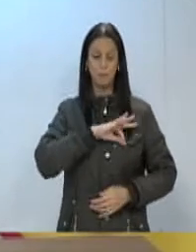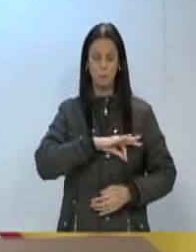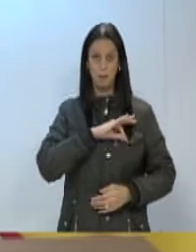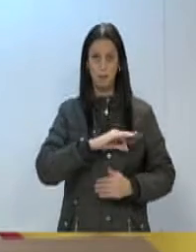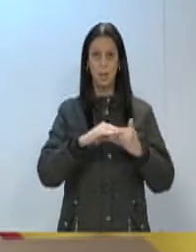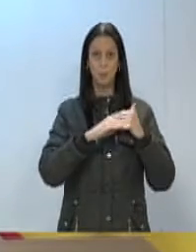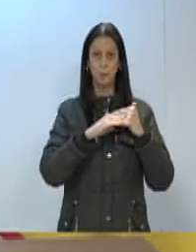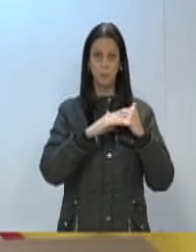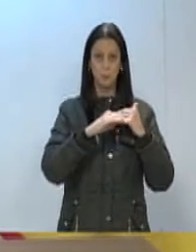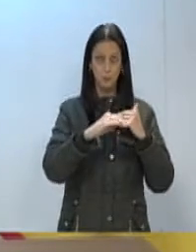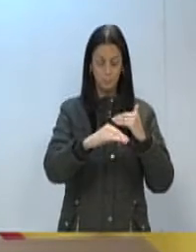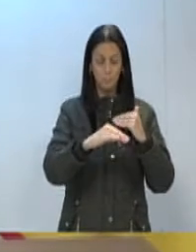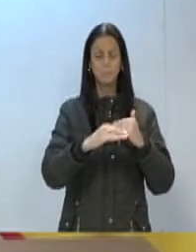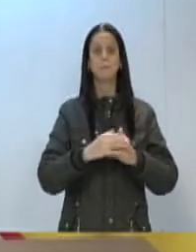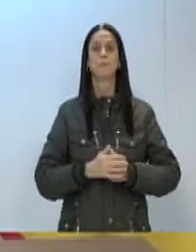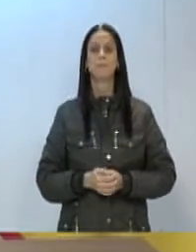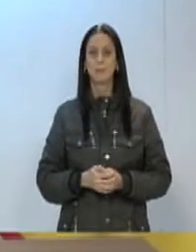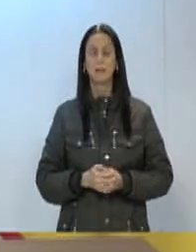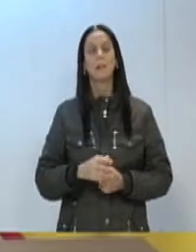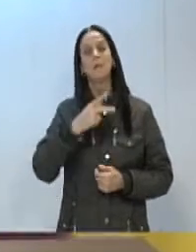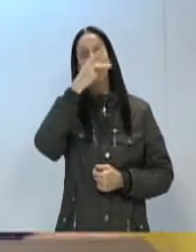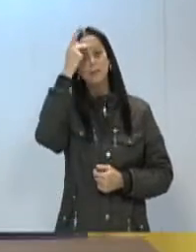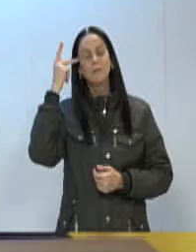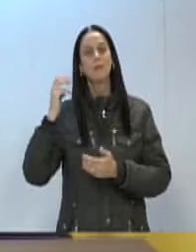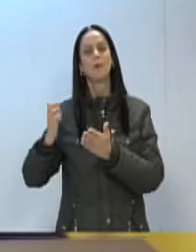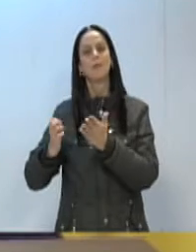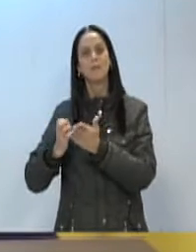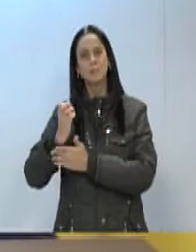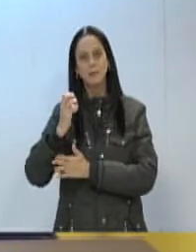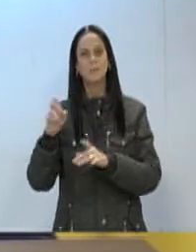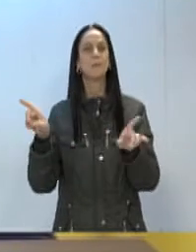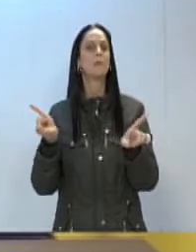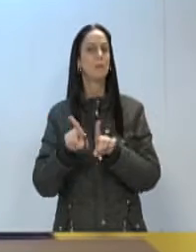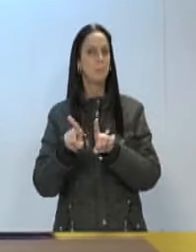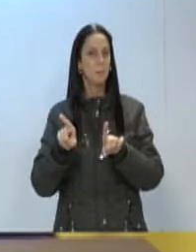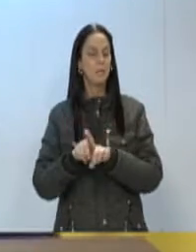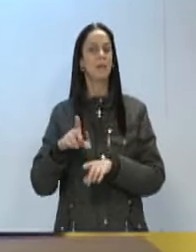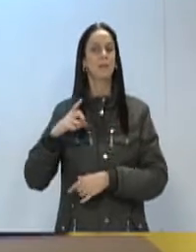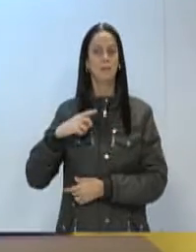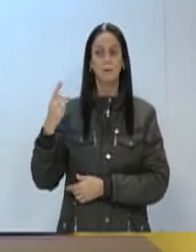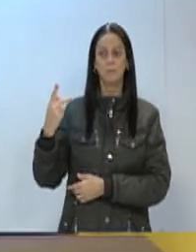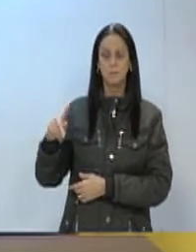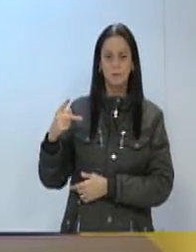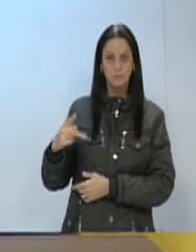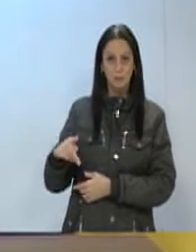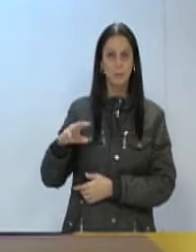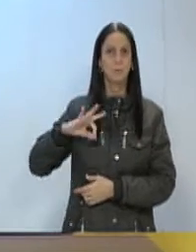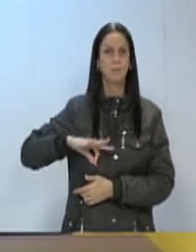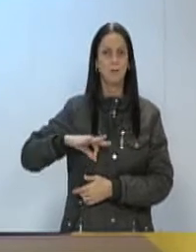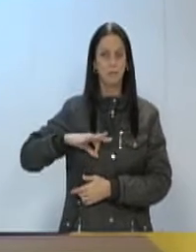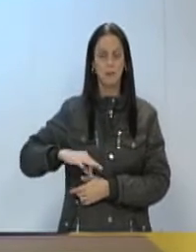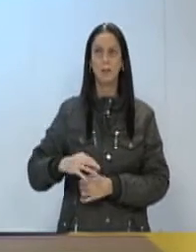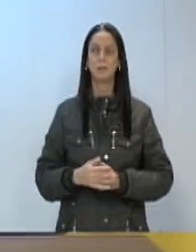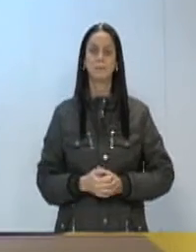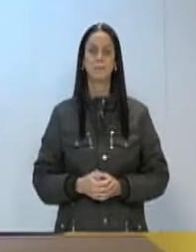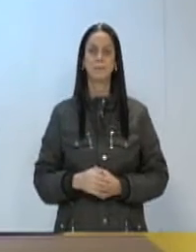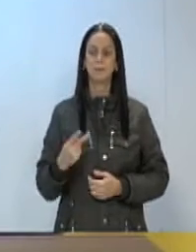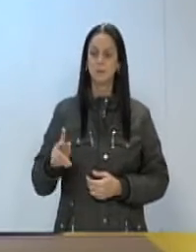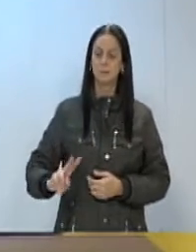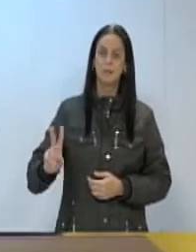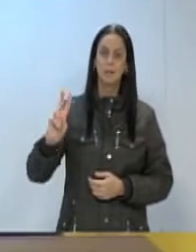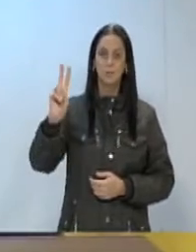contas compacta tabela para que sim o efetivo também possa ter dentro do seu valor